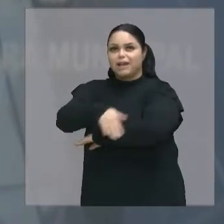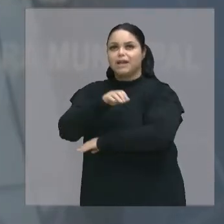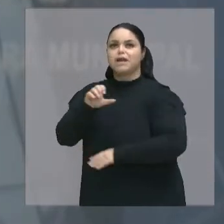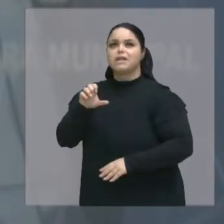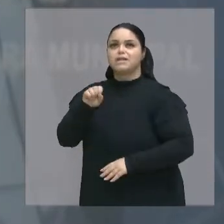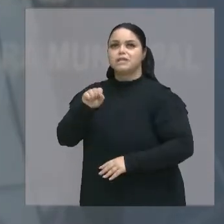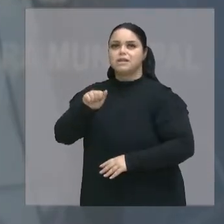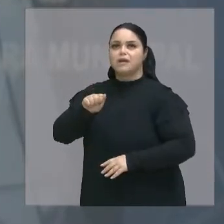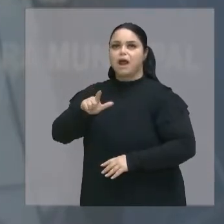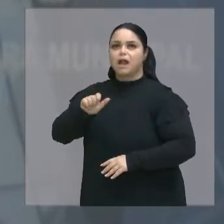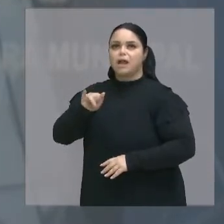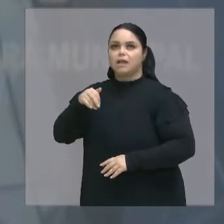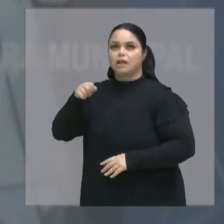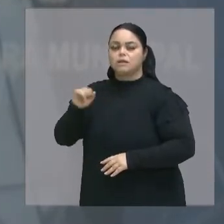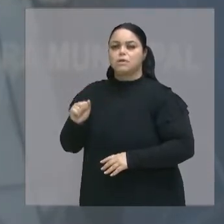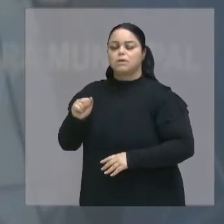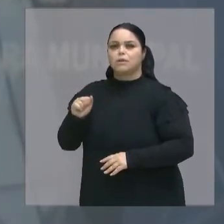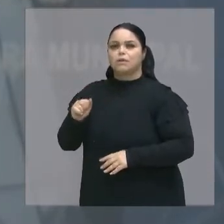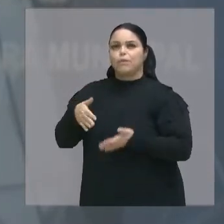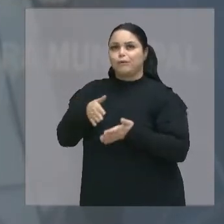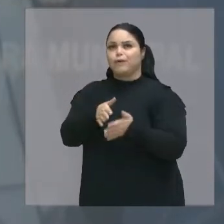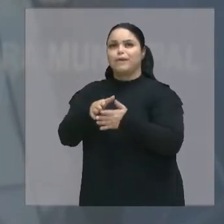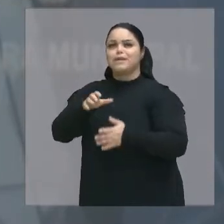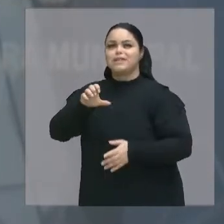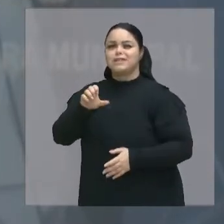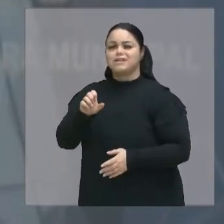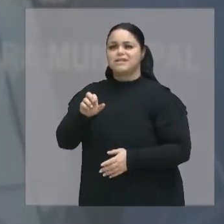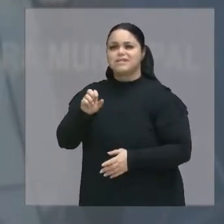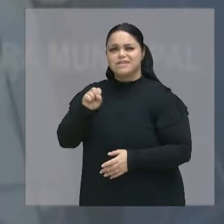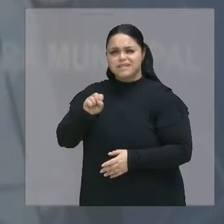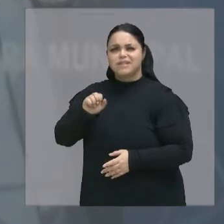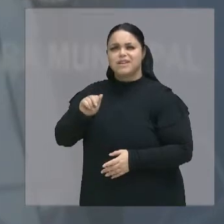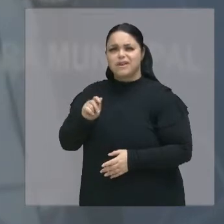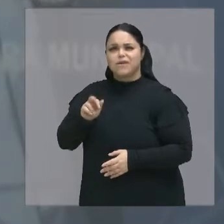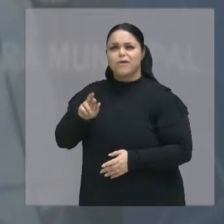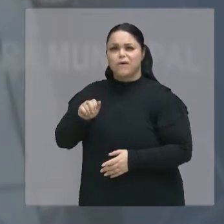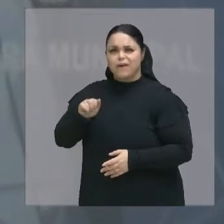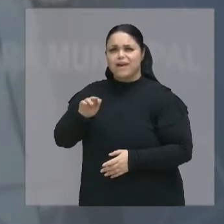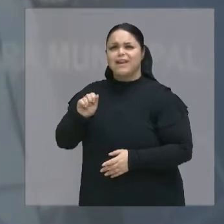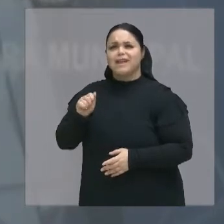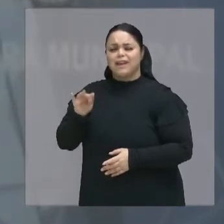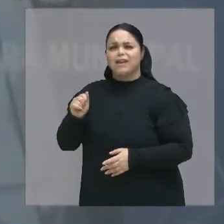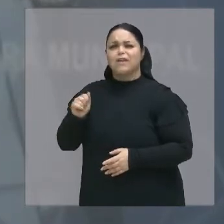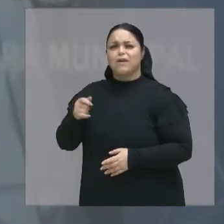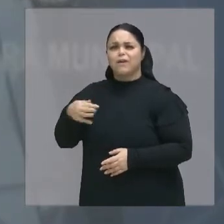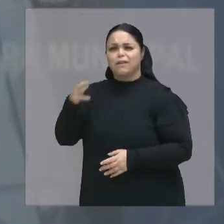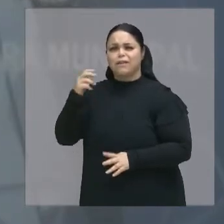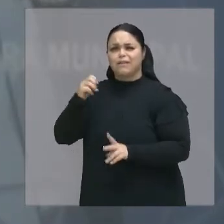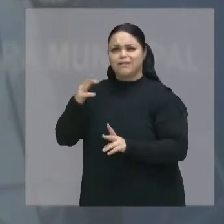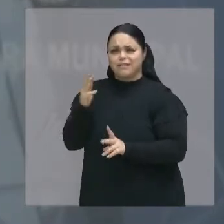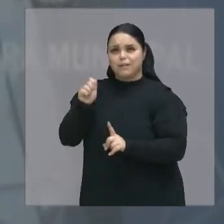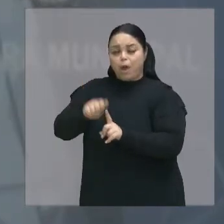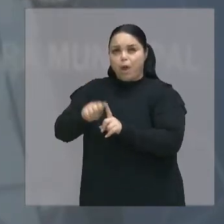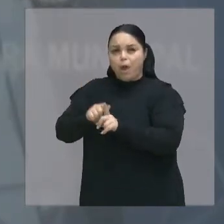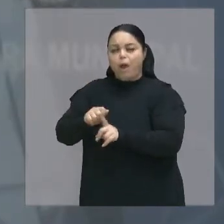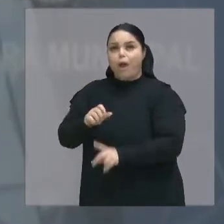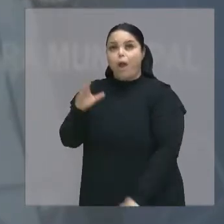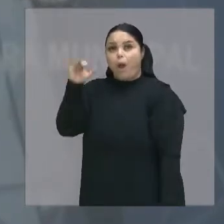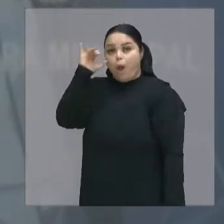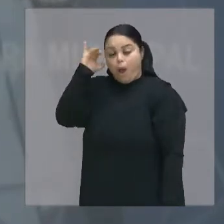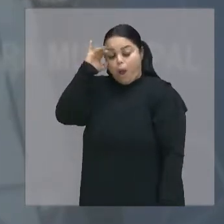se lembram, vereadores, que eu trouxe uma matéria aqui de uns 3 meses atrás, vereador Zé Luiz, lembra disso? Dulce Rita ficou espantada com a